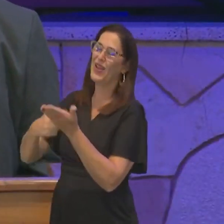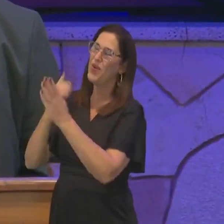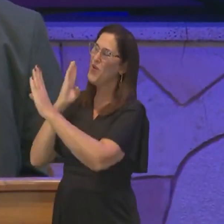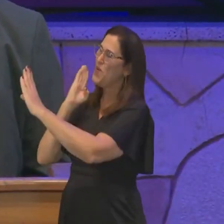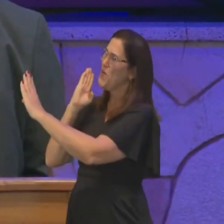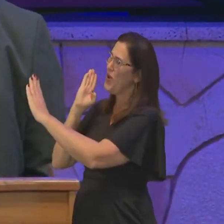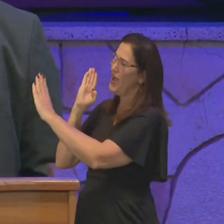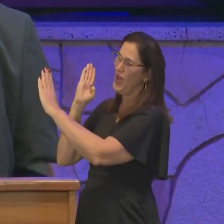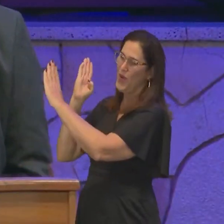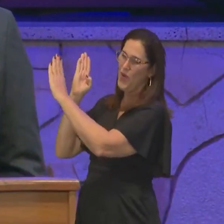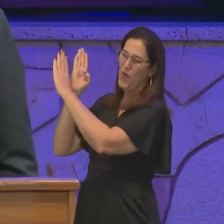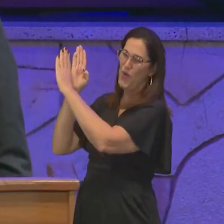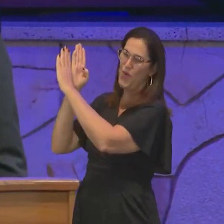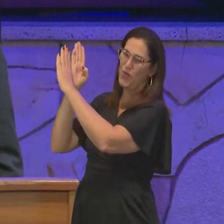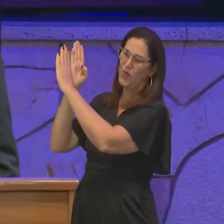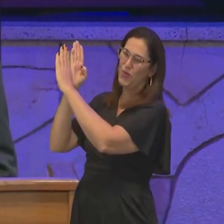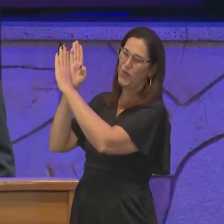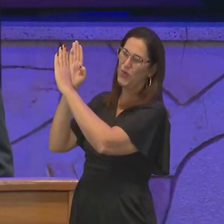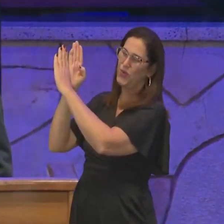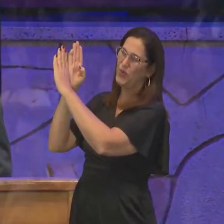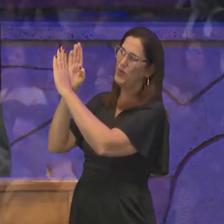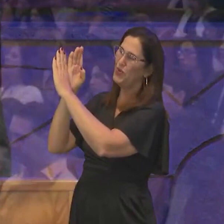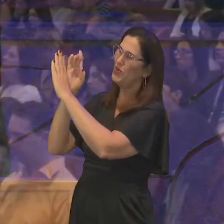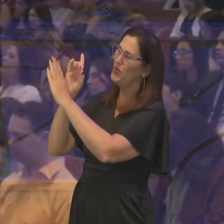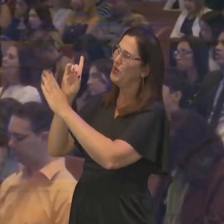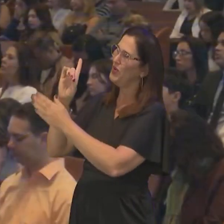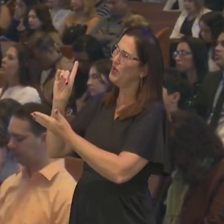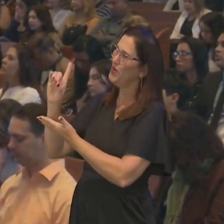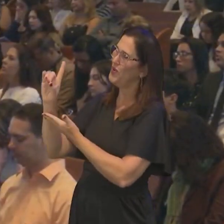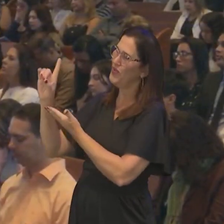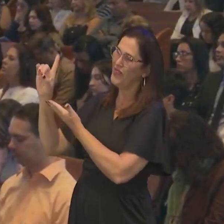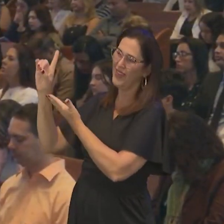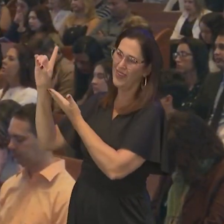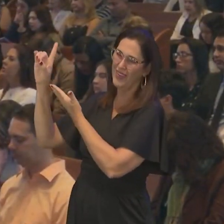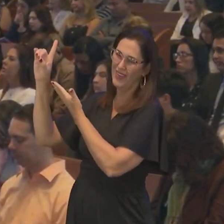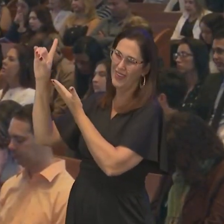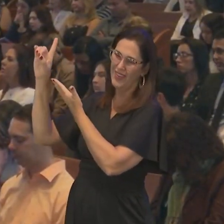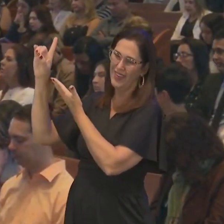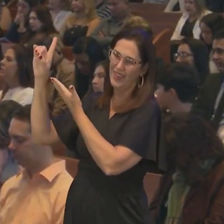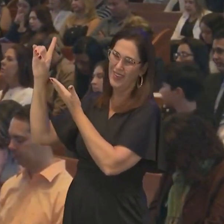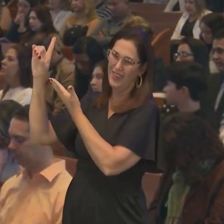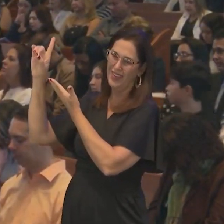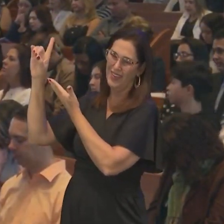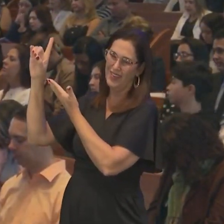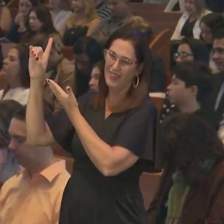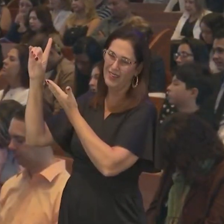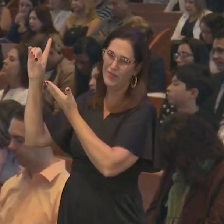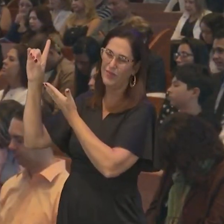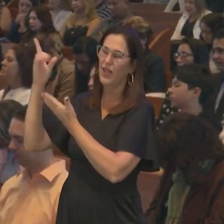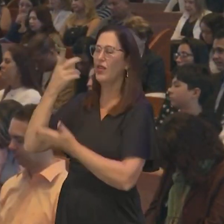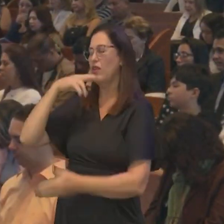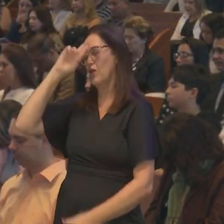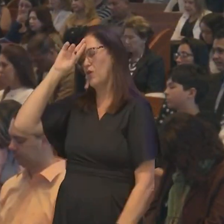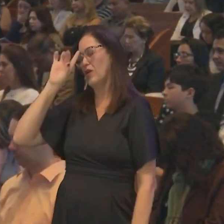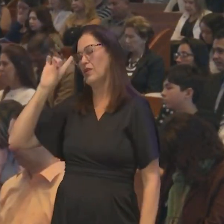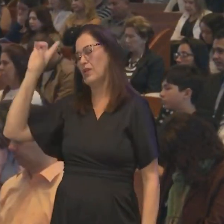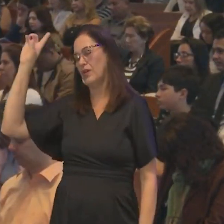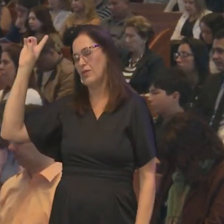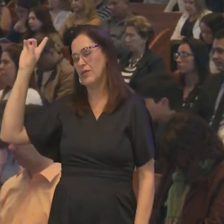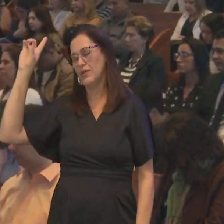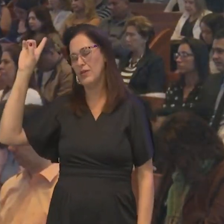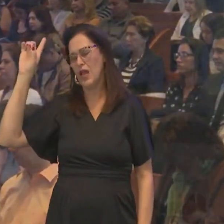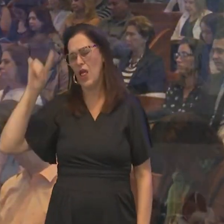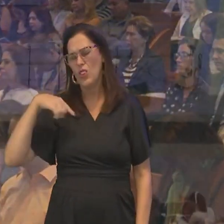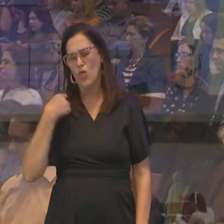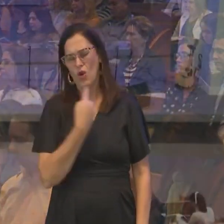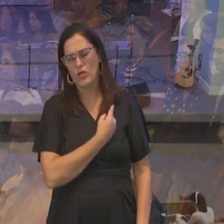marquei um encontro com Deus. Senhor Deus, nós